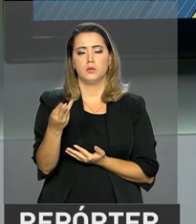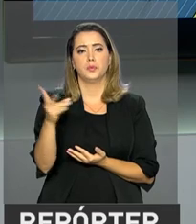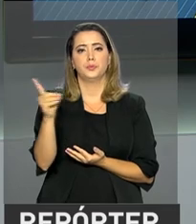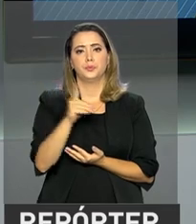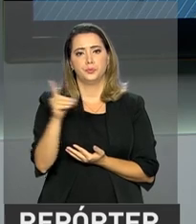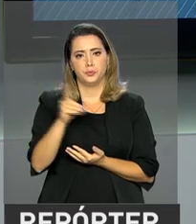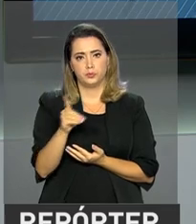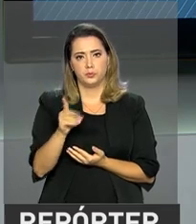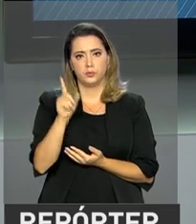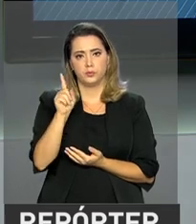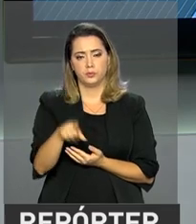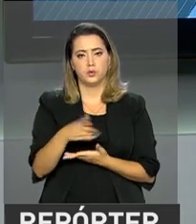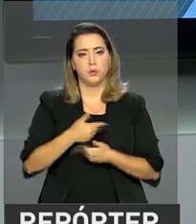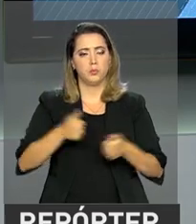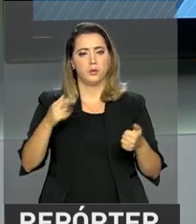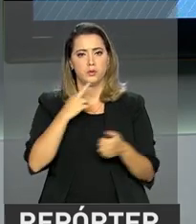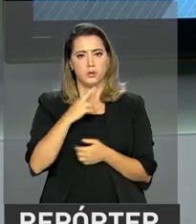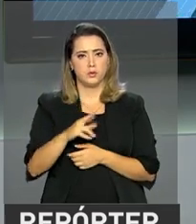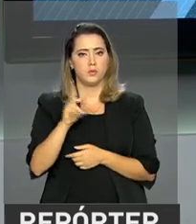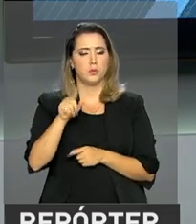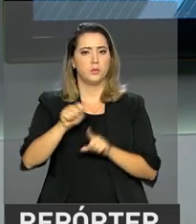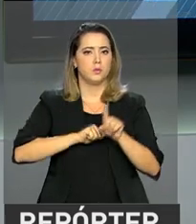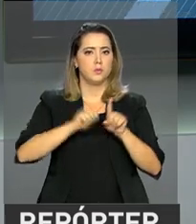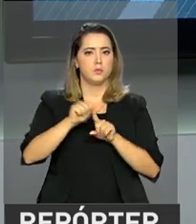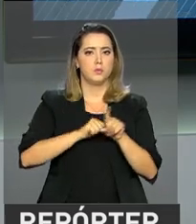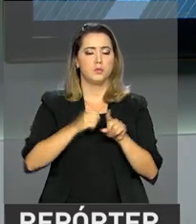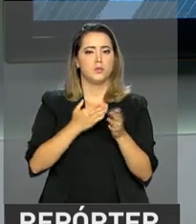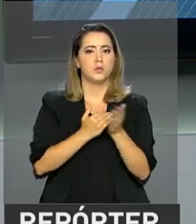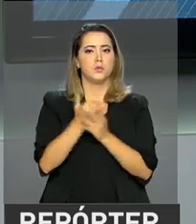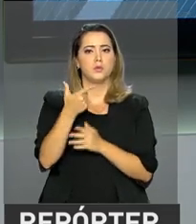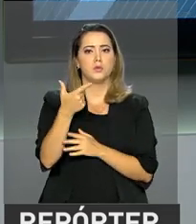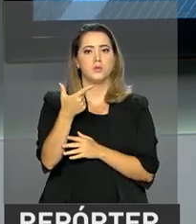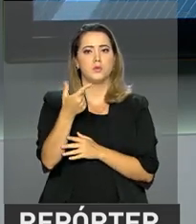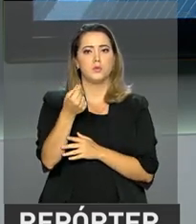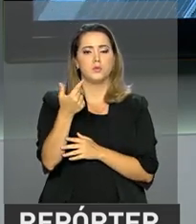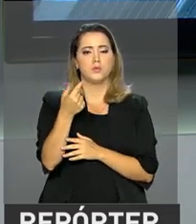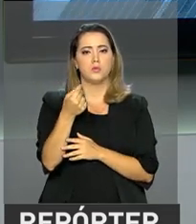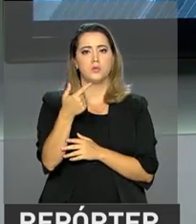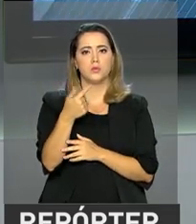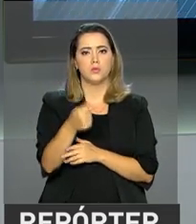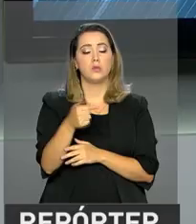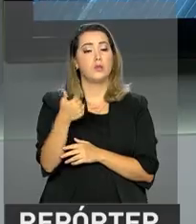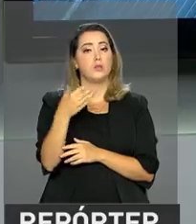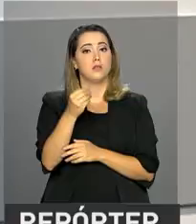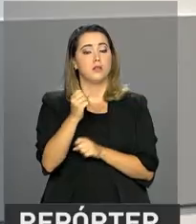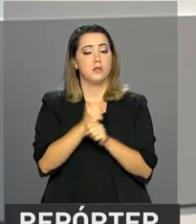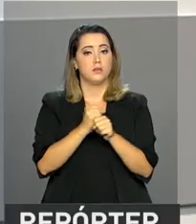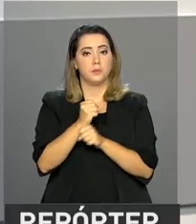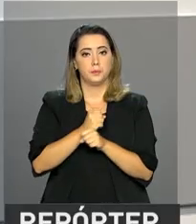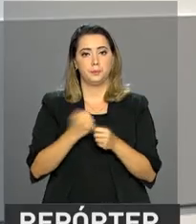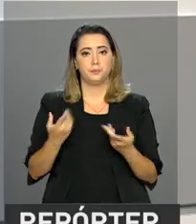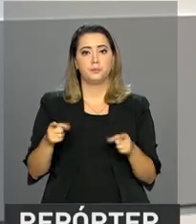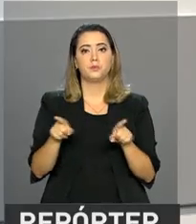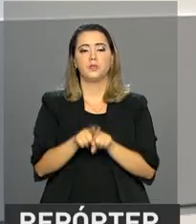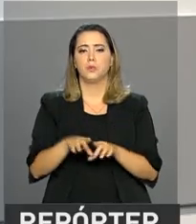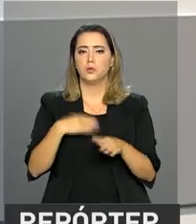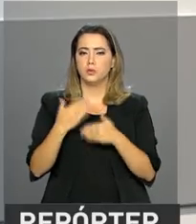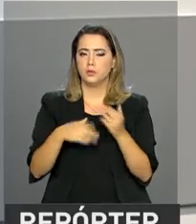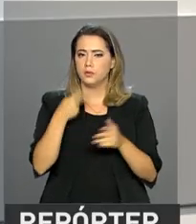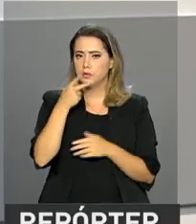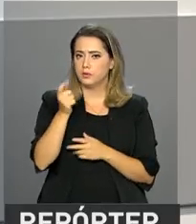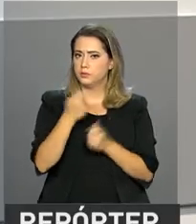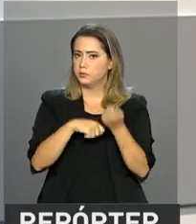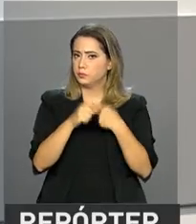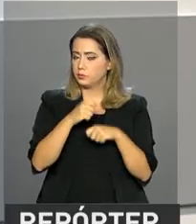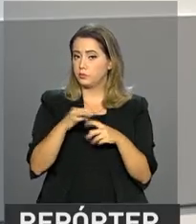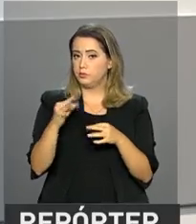de dólares. O melhor resultado para o mês desde 2007, ou seja, em 10 anos. E ainda sobre economia, a queda